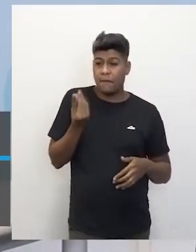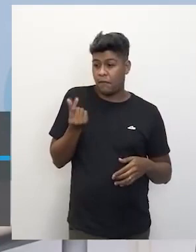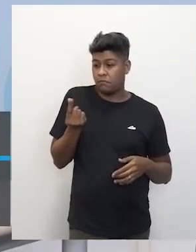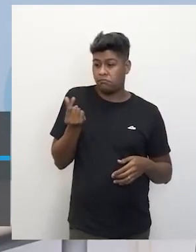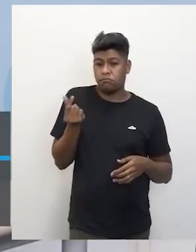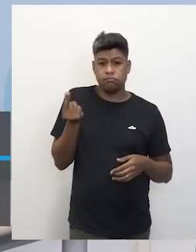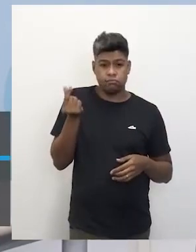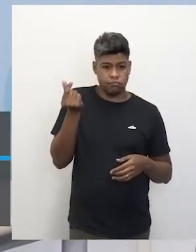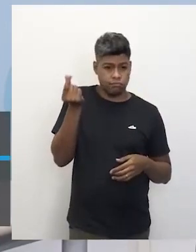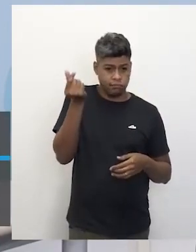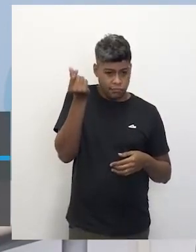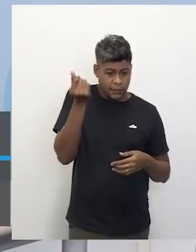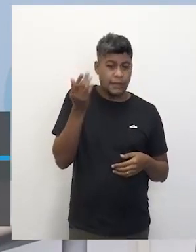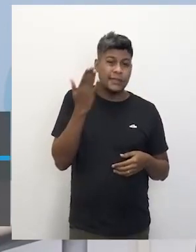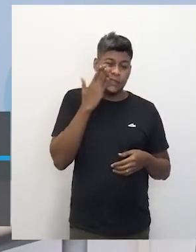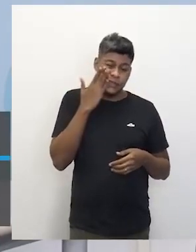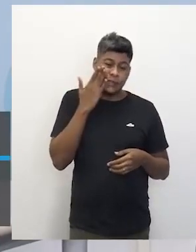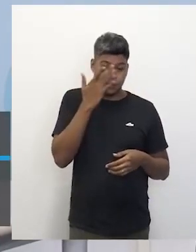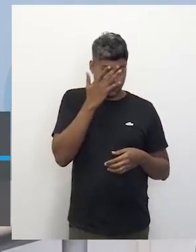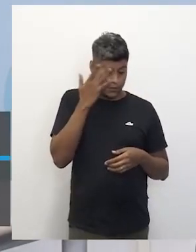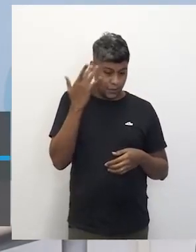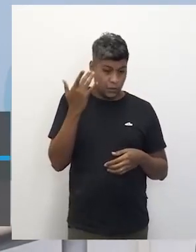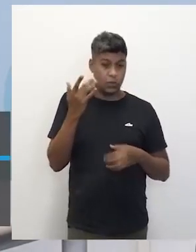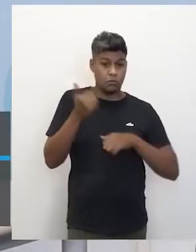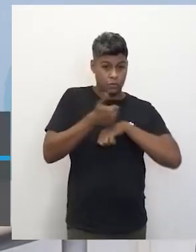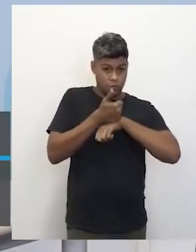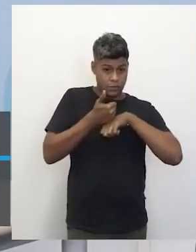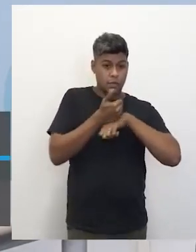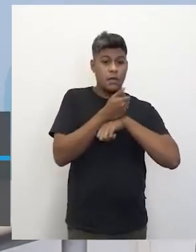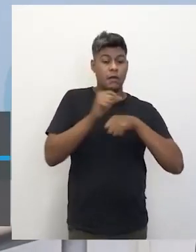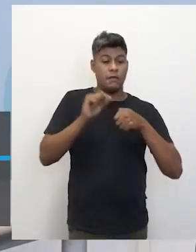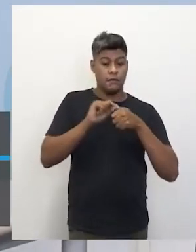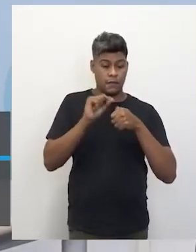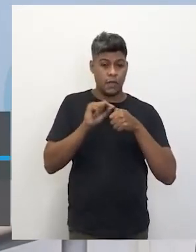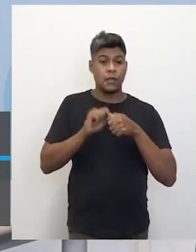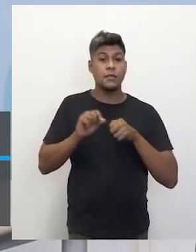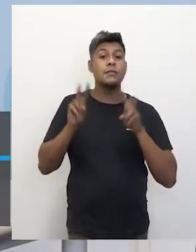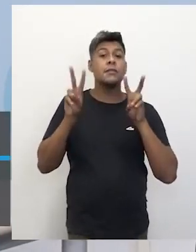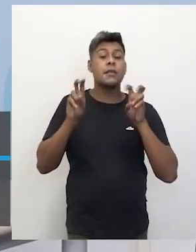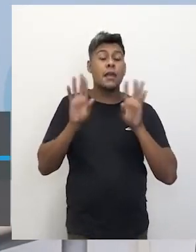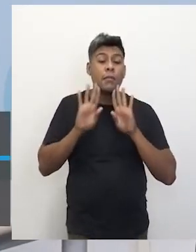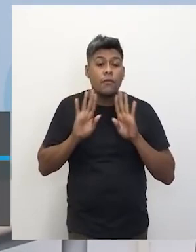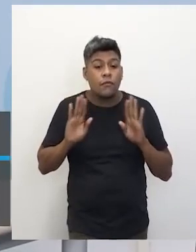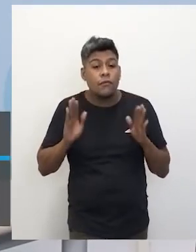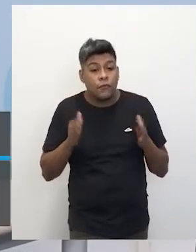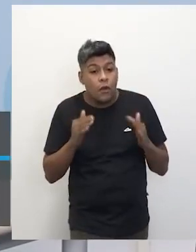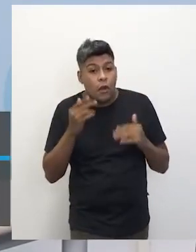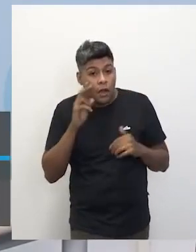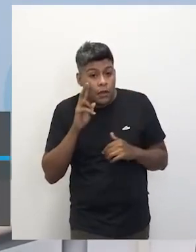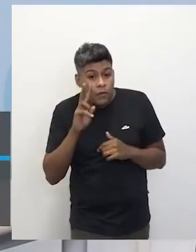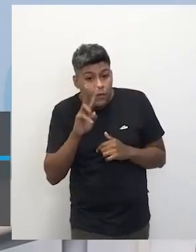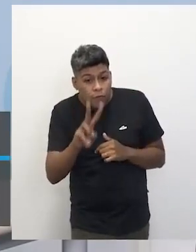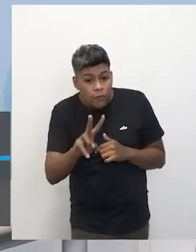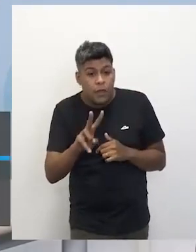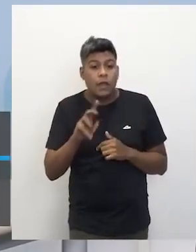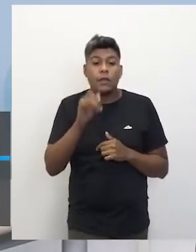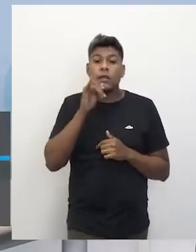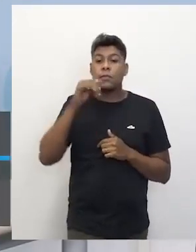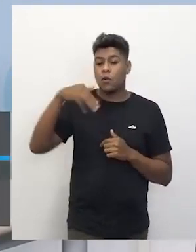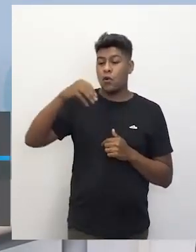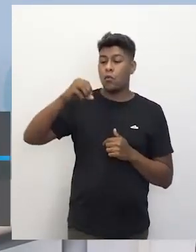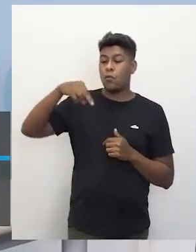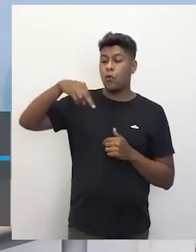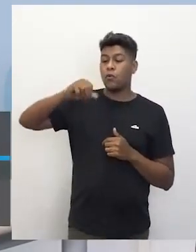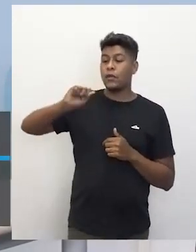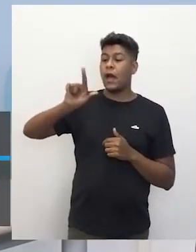inestimável, porque é a única obra que esse pintor fez com essa temática, né? Então a gente vê aí a Mona Lisa, né?